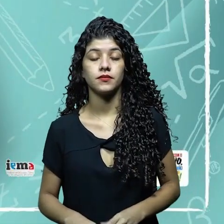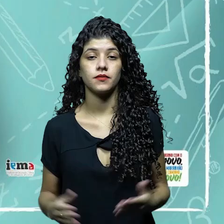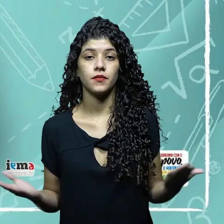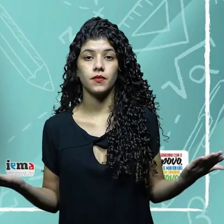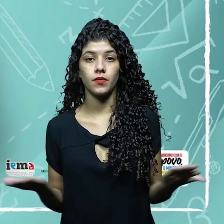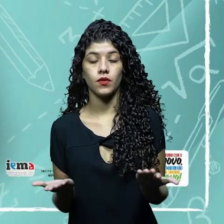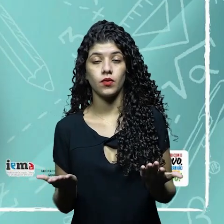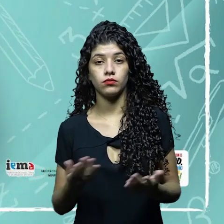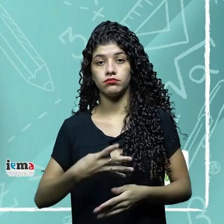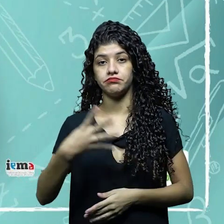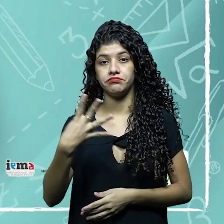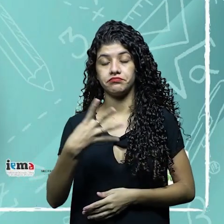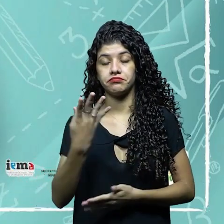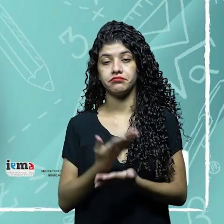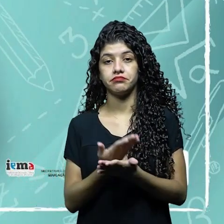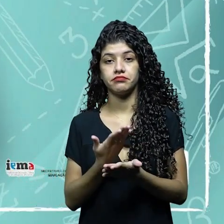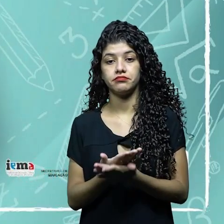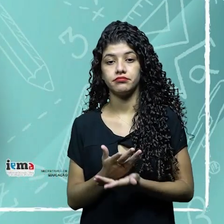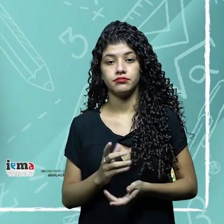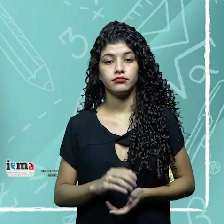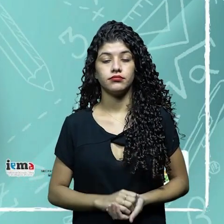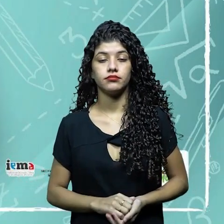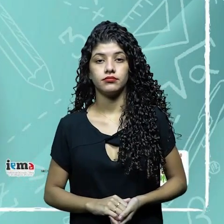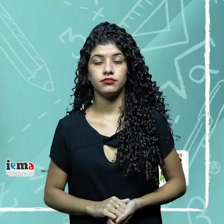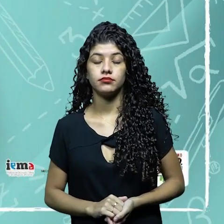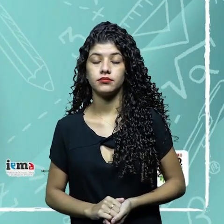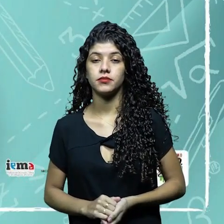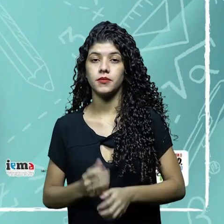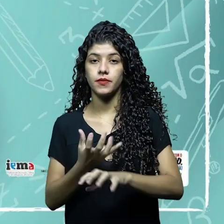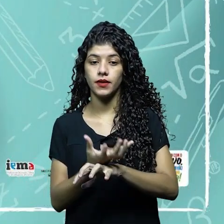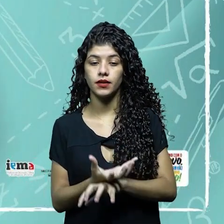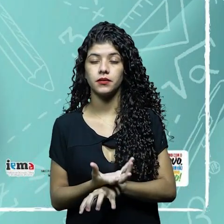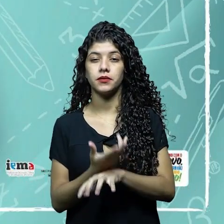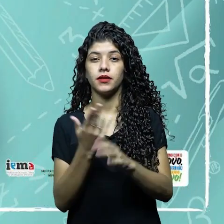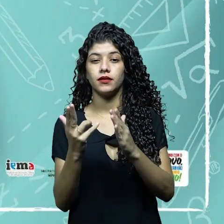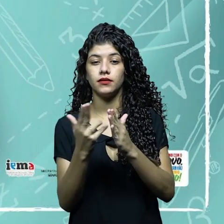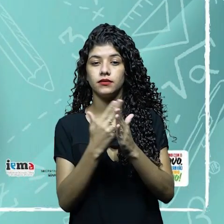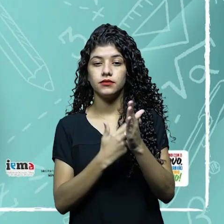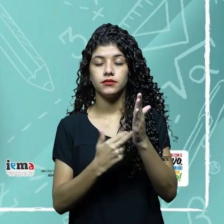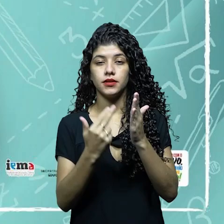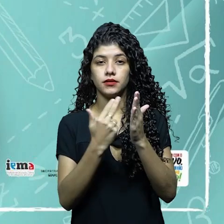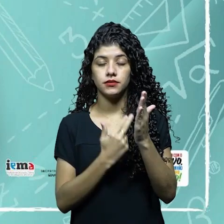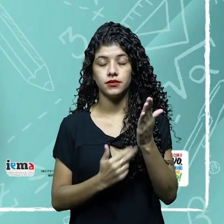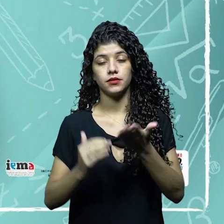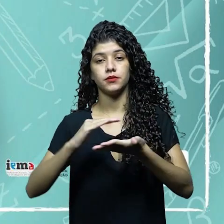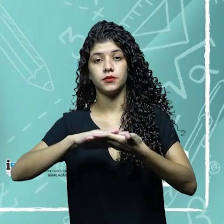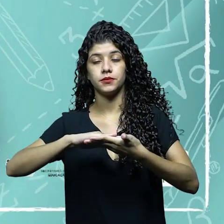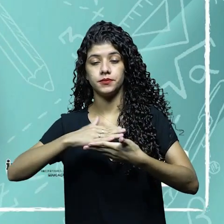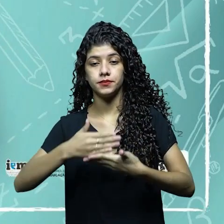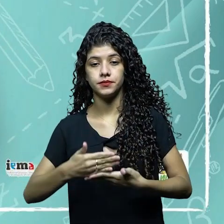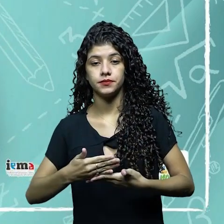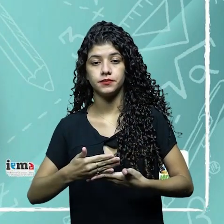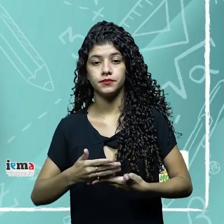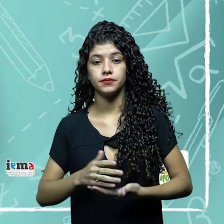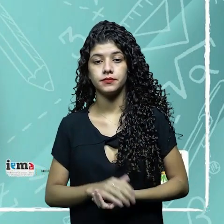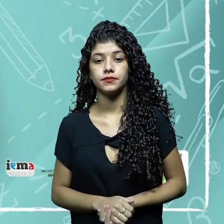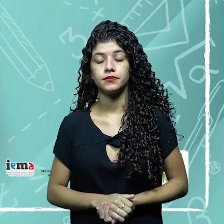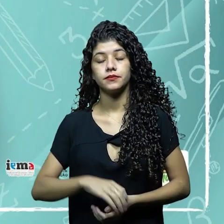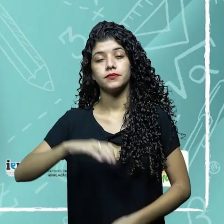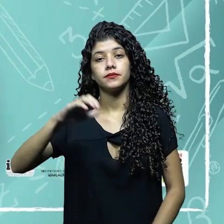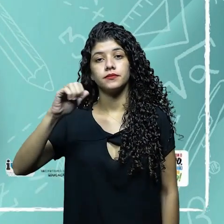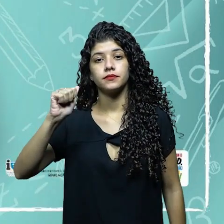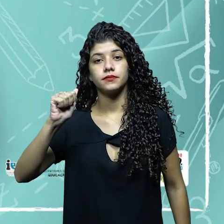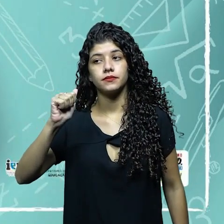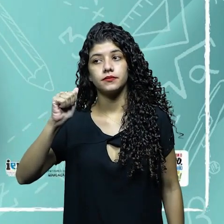Hoje é a nossa 4ª aula, né, sobre a disciplina Desenho Assistido pelo Computador, o famoso